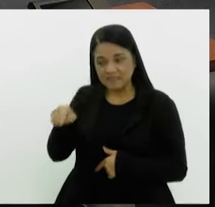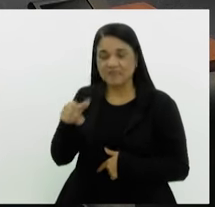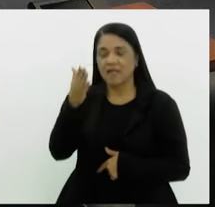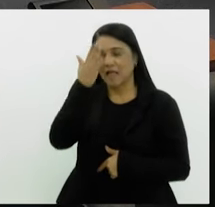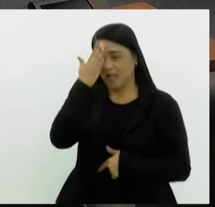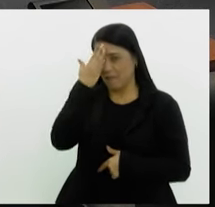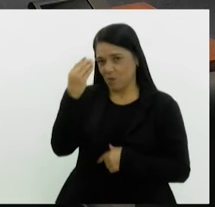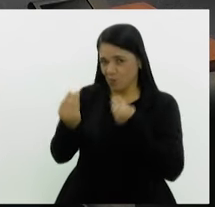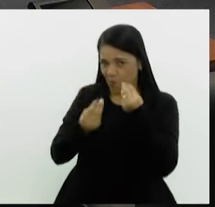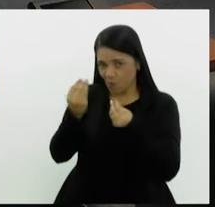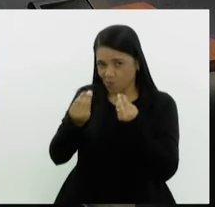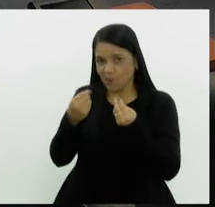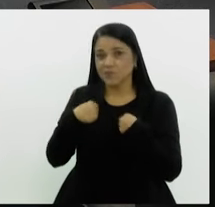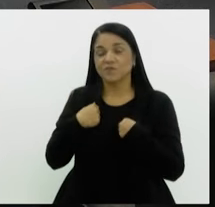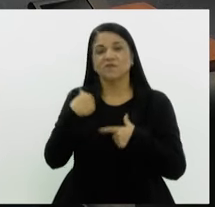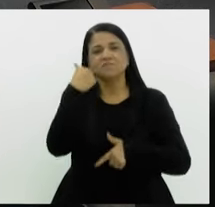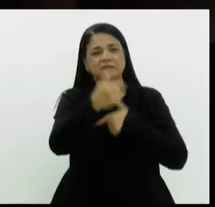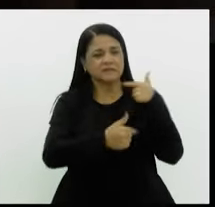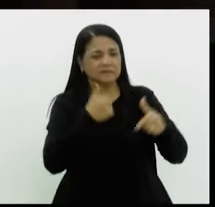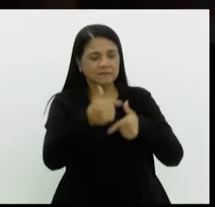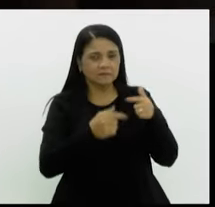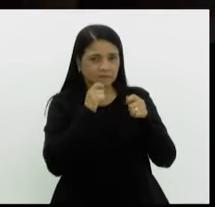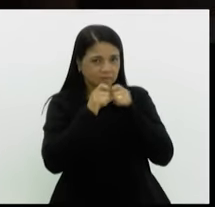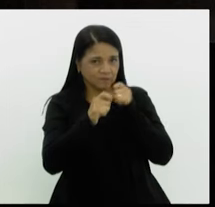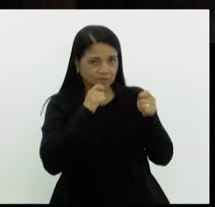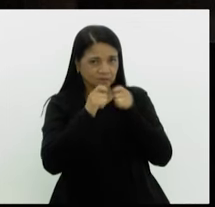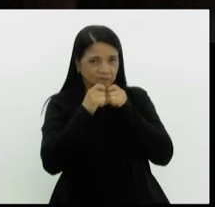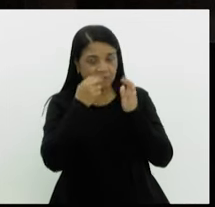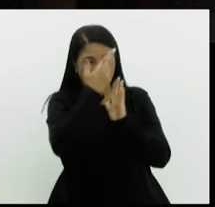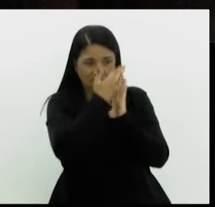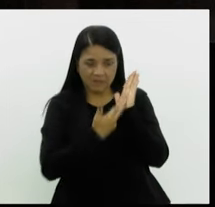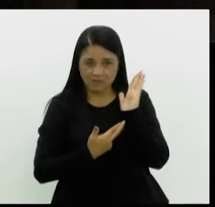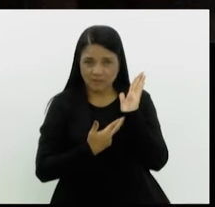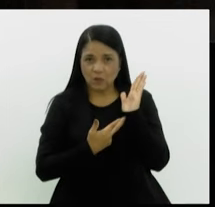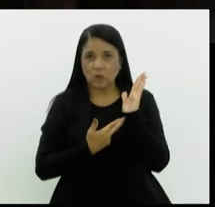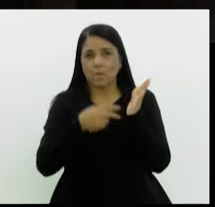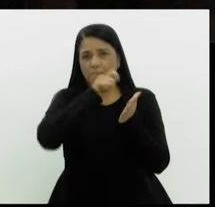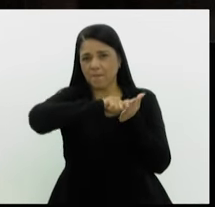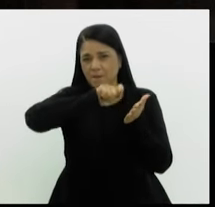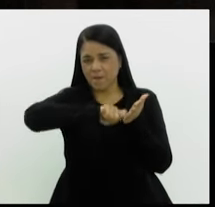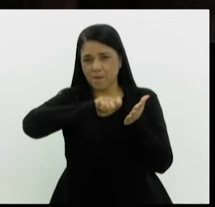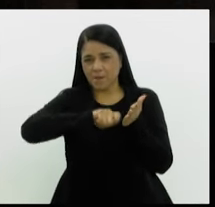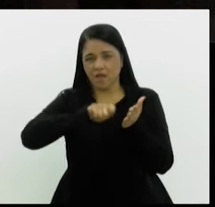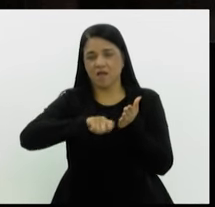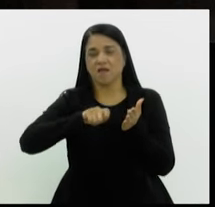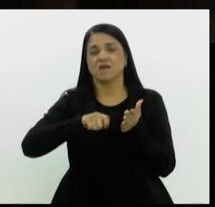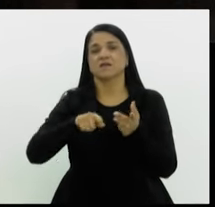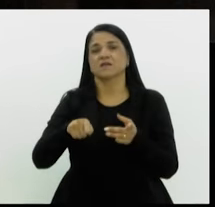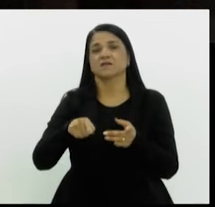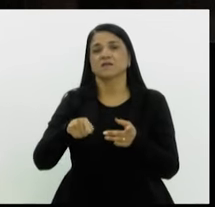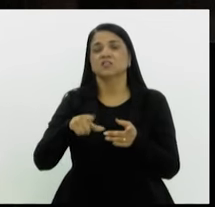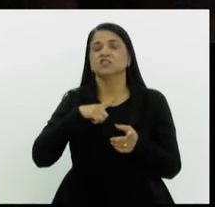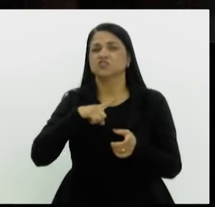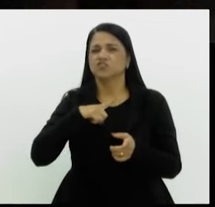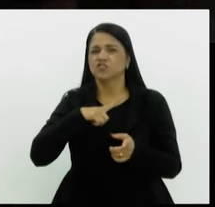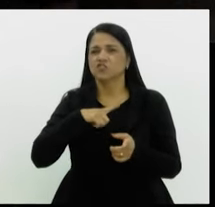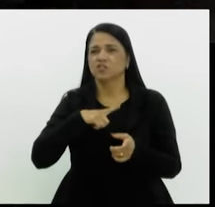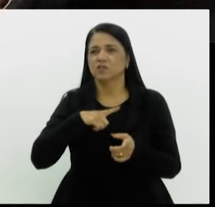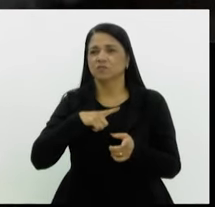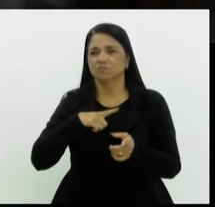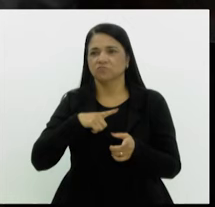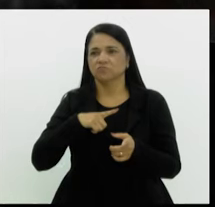noção... Nós trabalhávamos e na redação, isso foi na época do Val, não, ele não pegou essa época, existia um